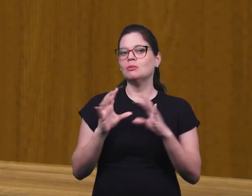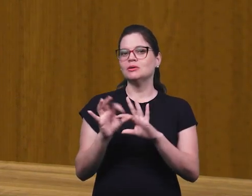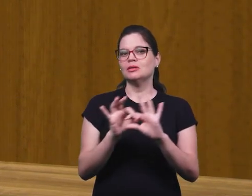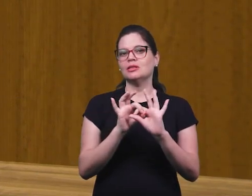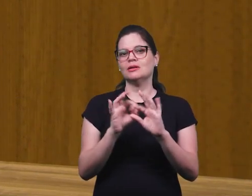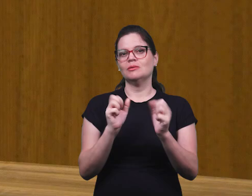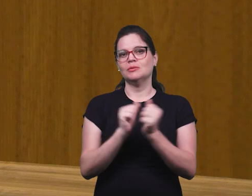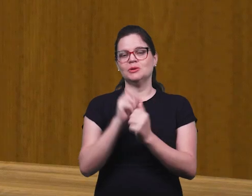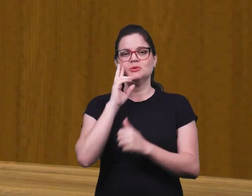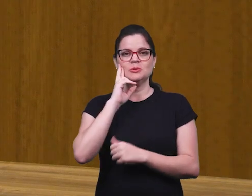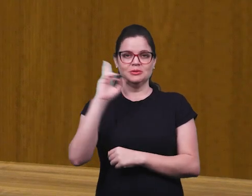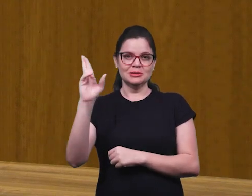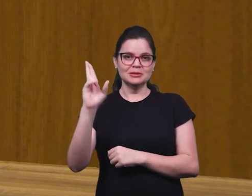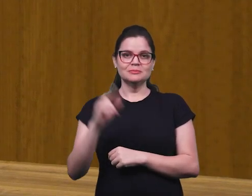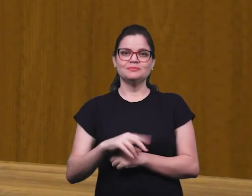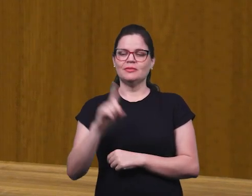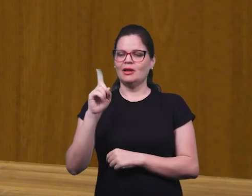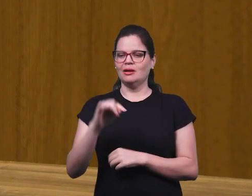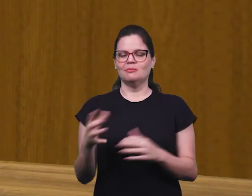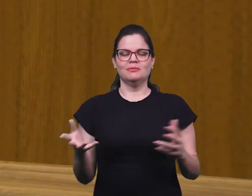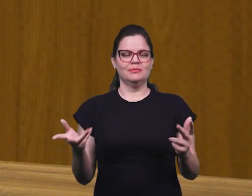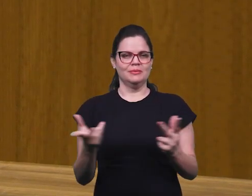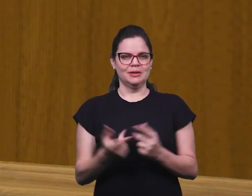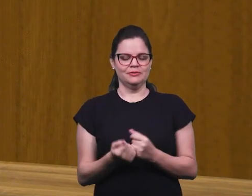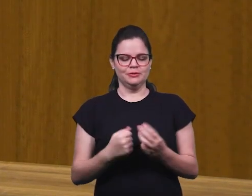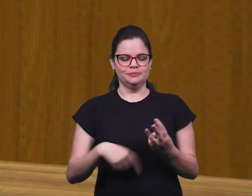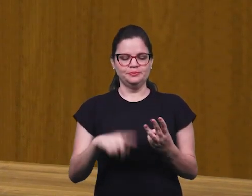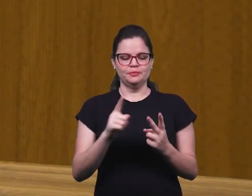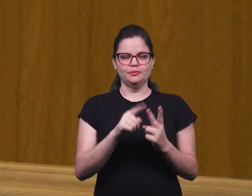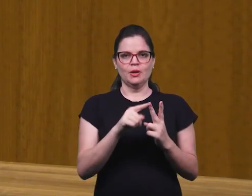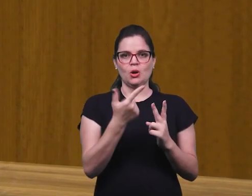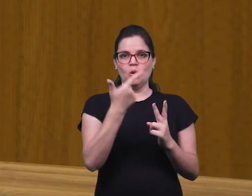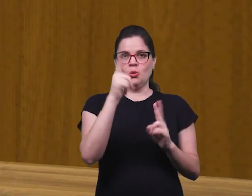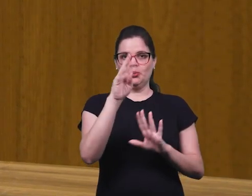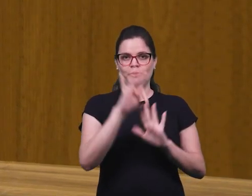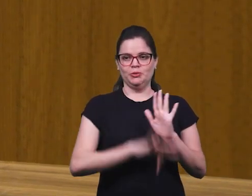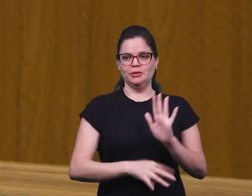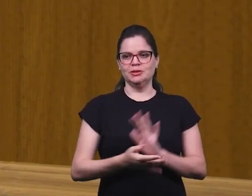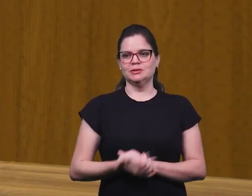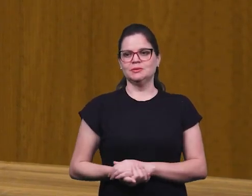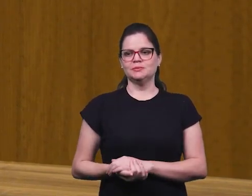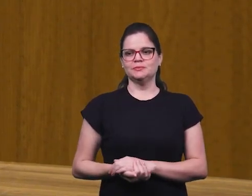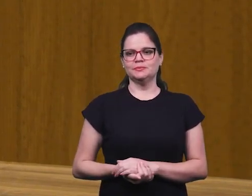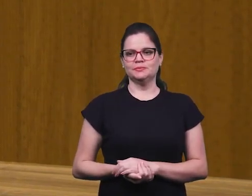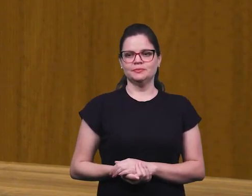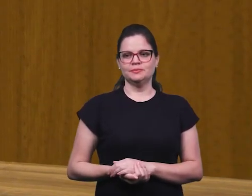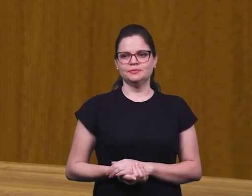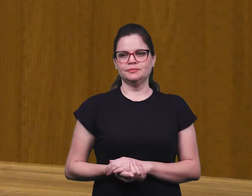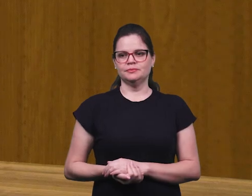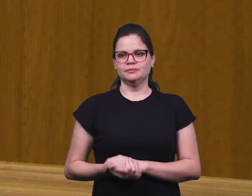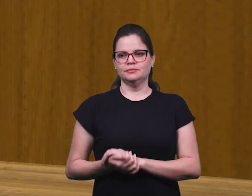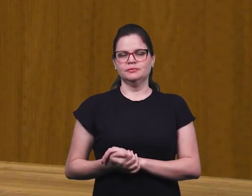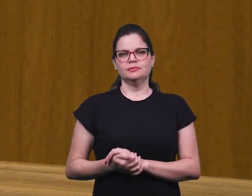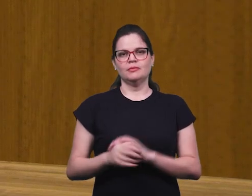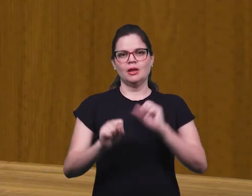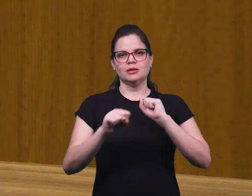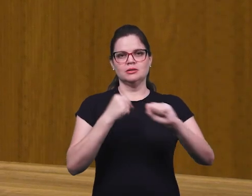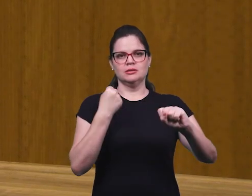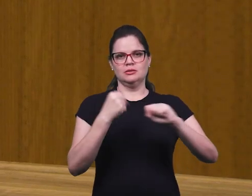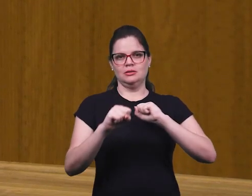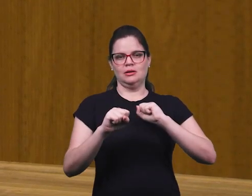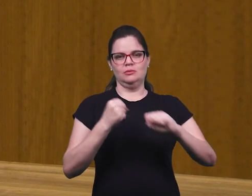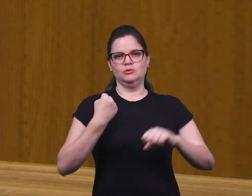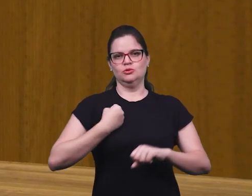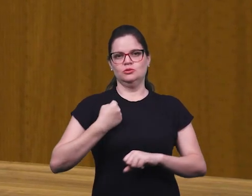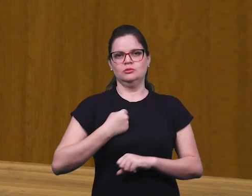mãos do Senhor. É algo glorioso. E o outro texto, para encerrar aqui, Willer, está lá no livro de Salmos